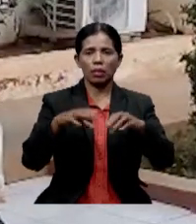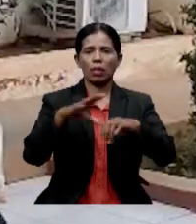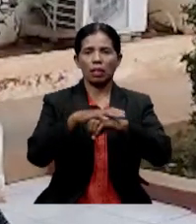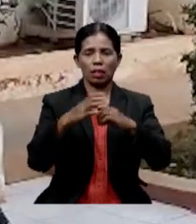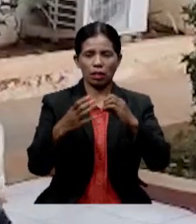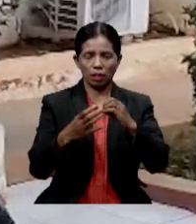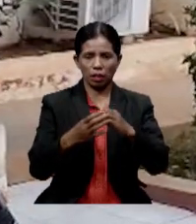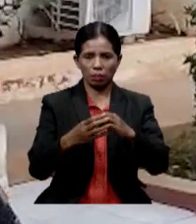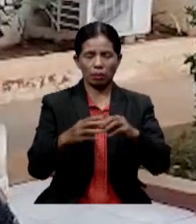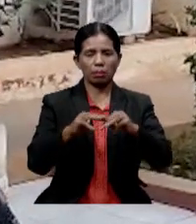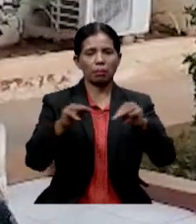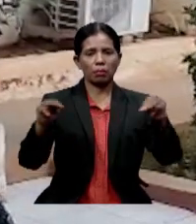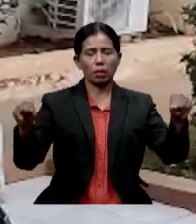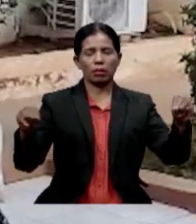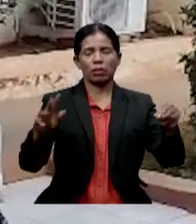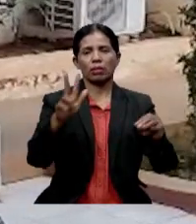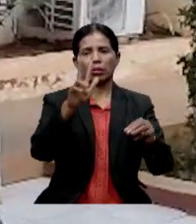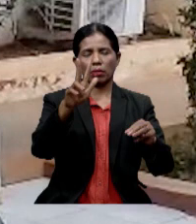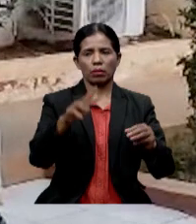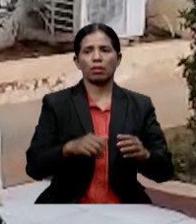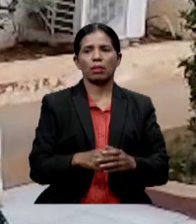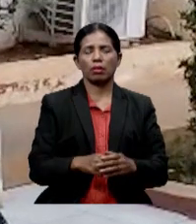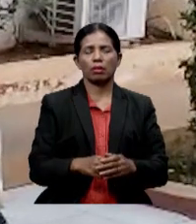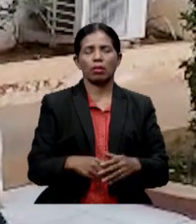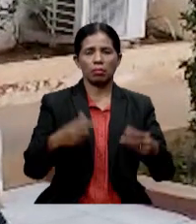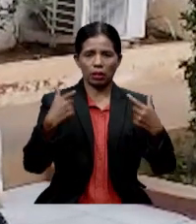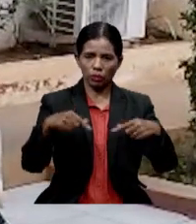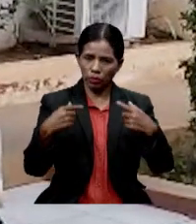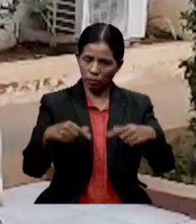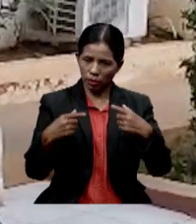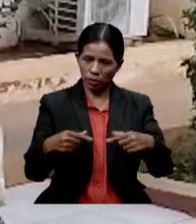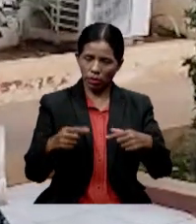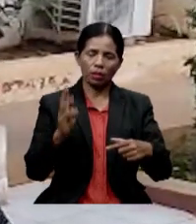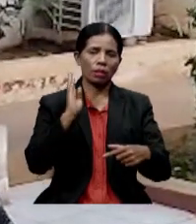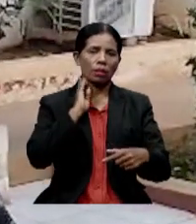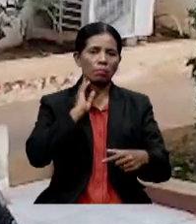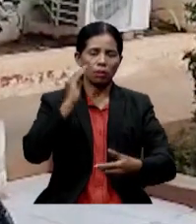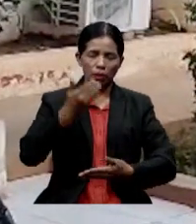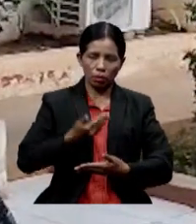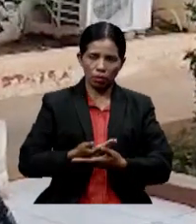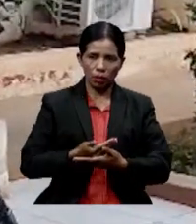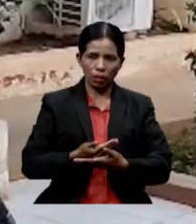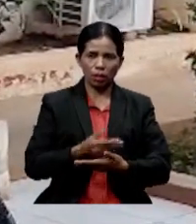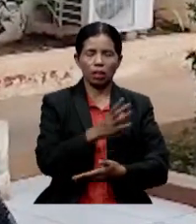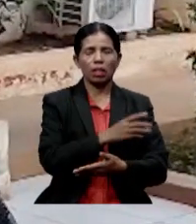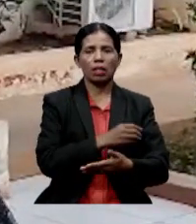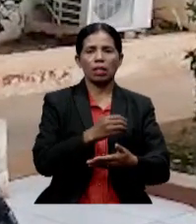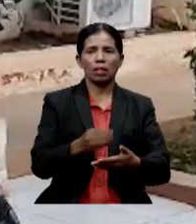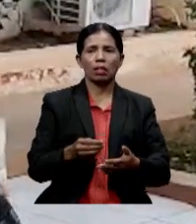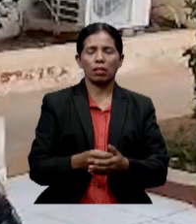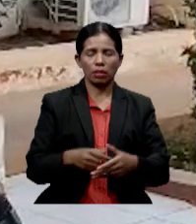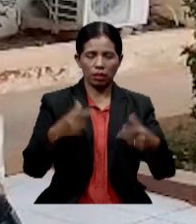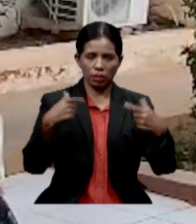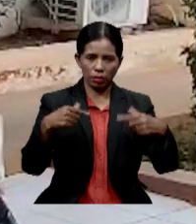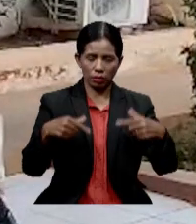metros sidansene mai be kam aksesuk mal antong ini be wan saya ne sangat gitu ne be maka aksesuk